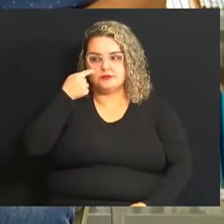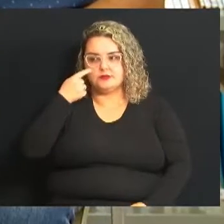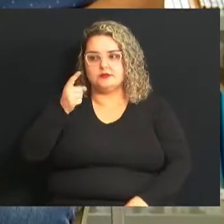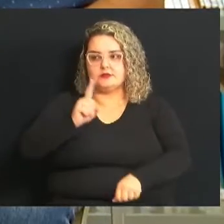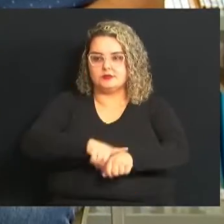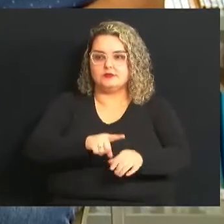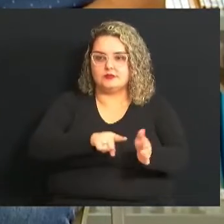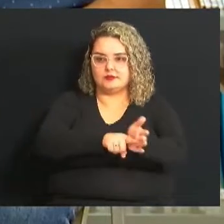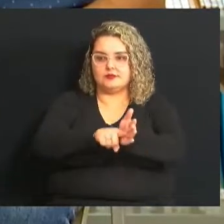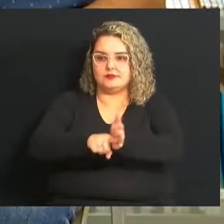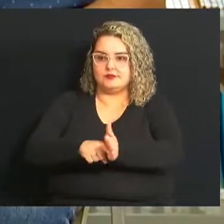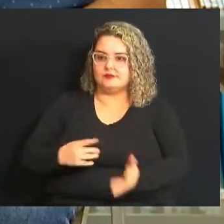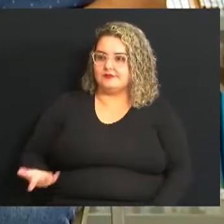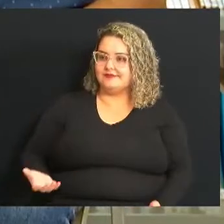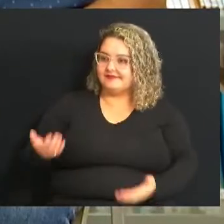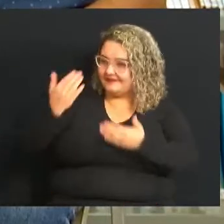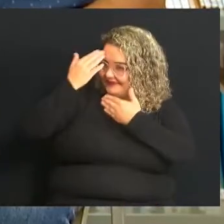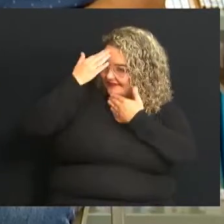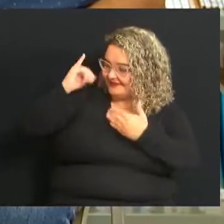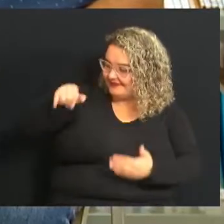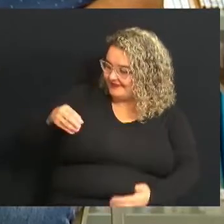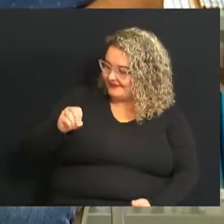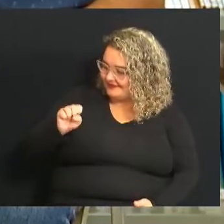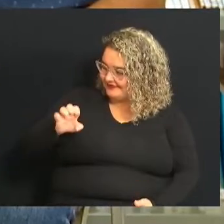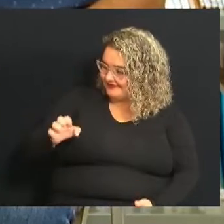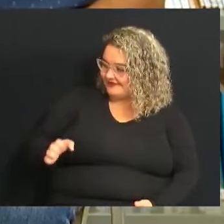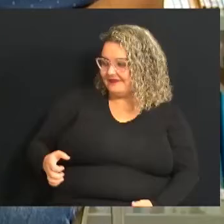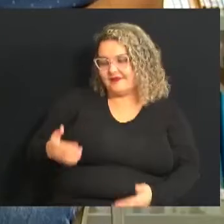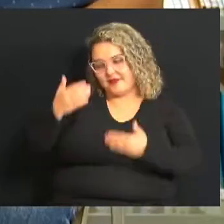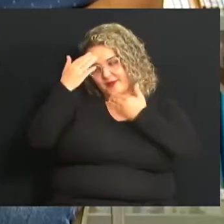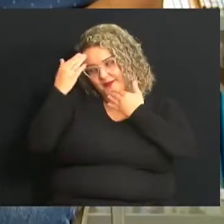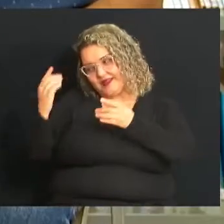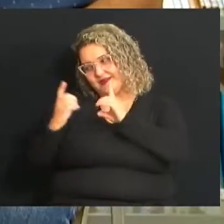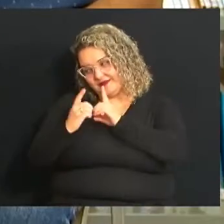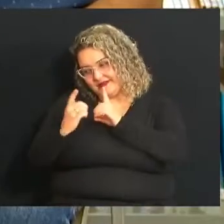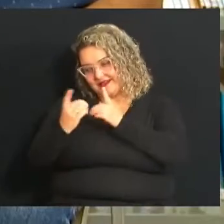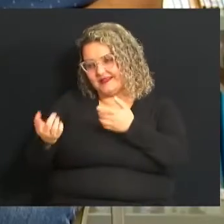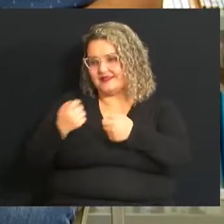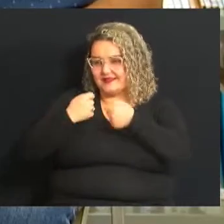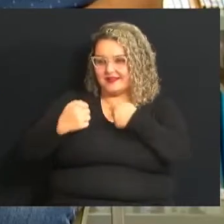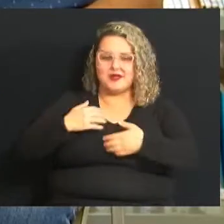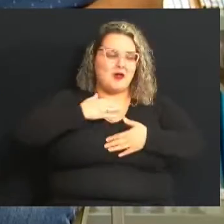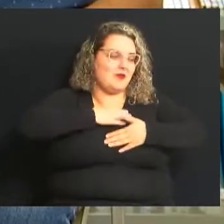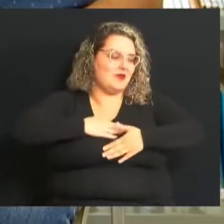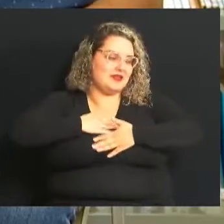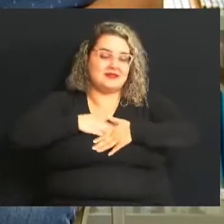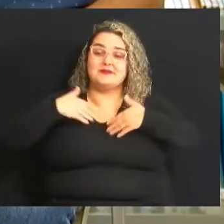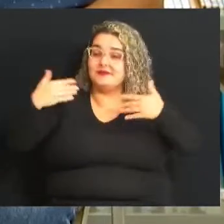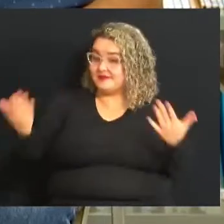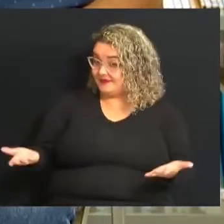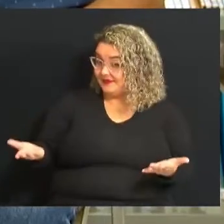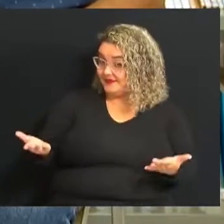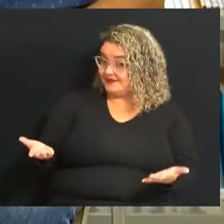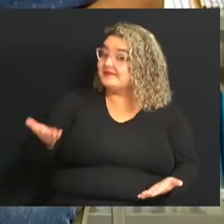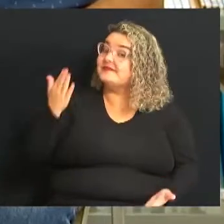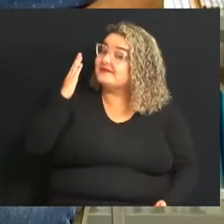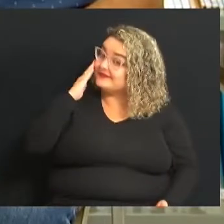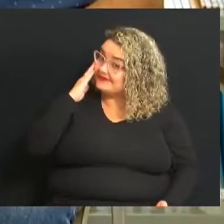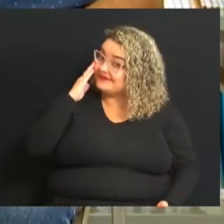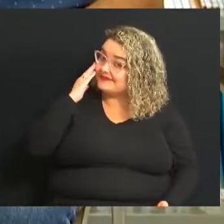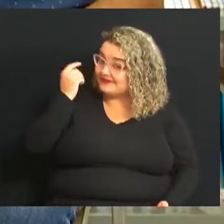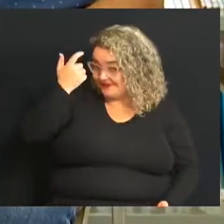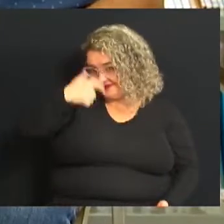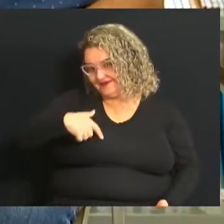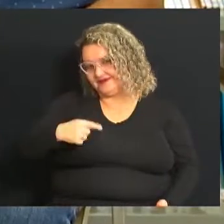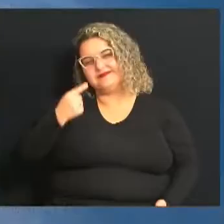pesquisa. Valeu, José Maurício, muito obrigado por atender a nossa reportagem. Foi um prazer. É isso aí, pessoal, já sabe, né? Se